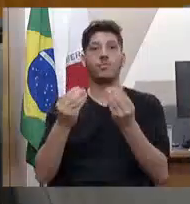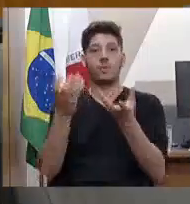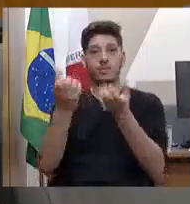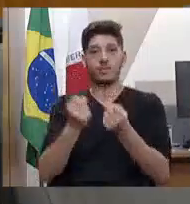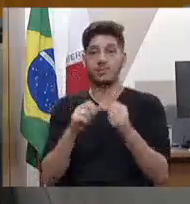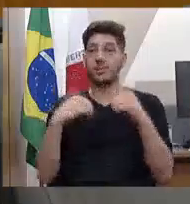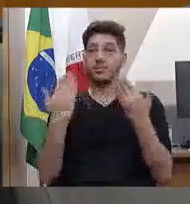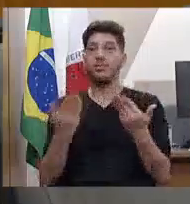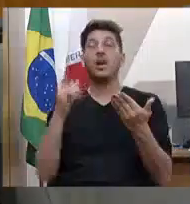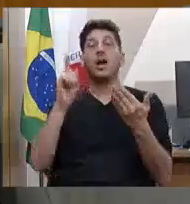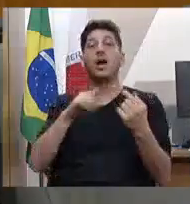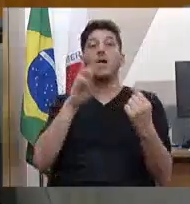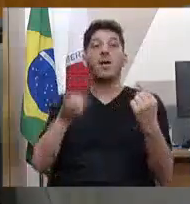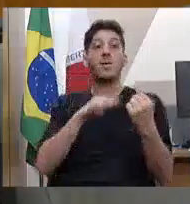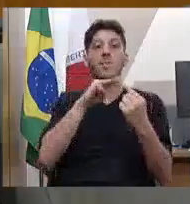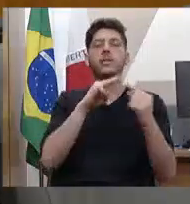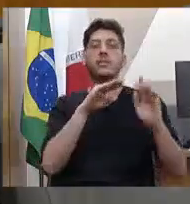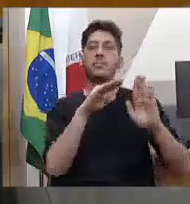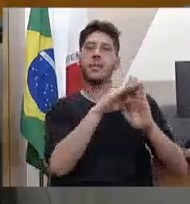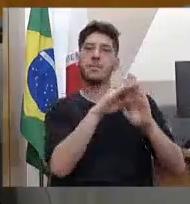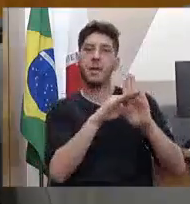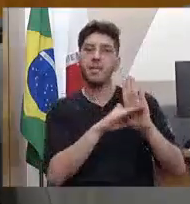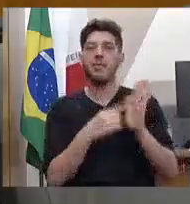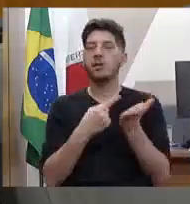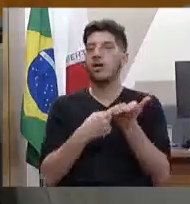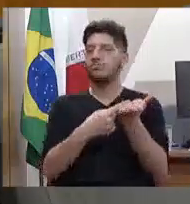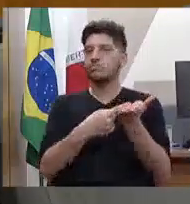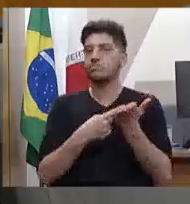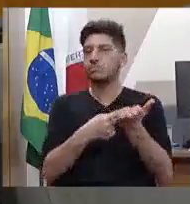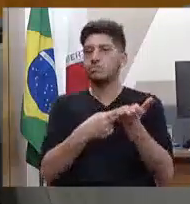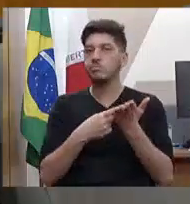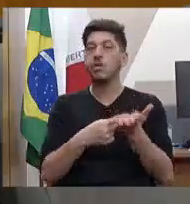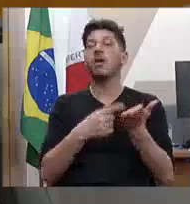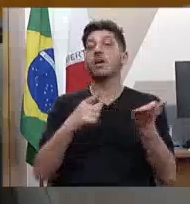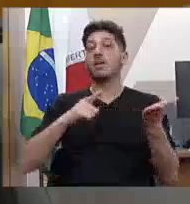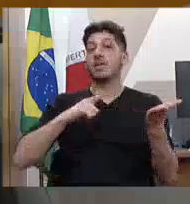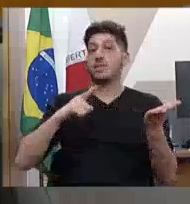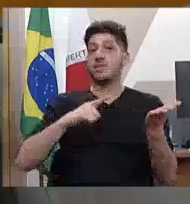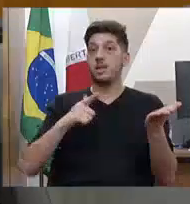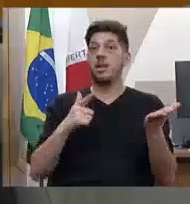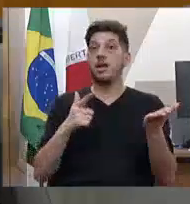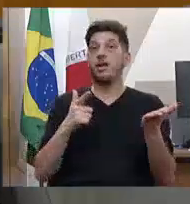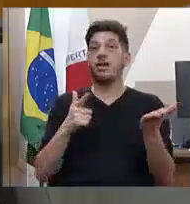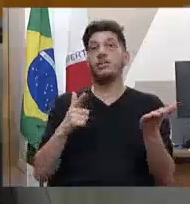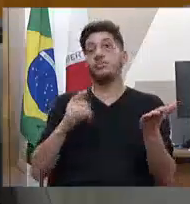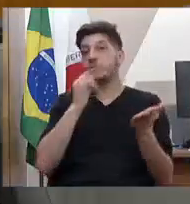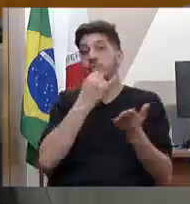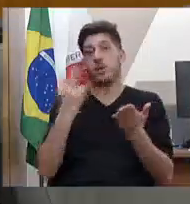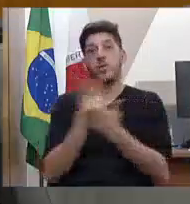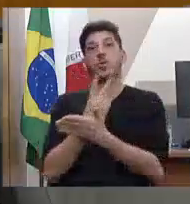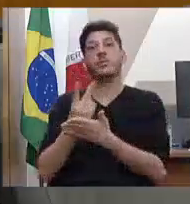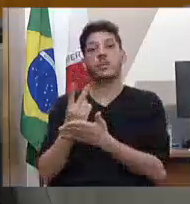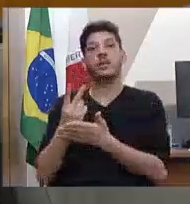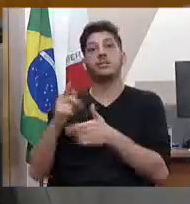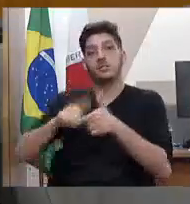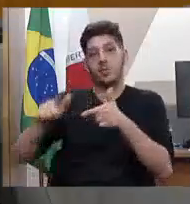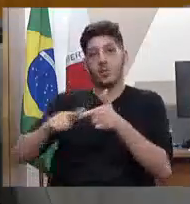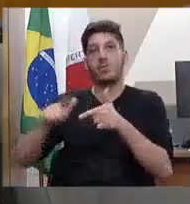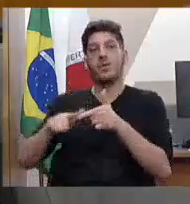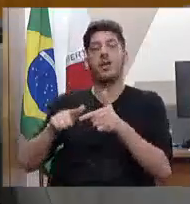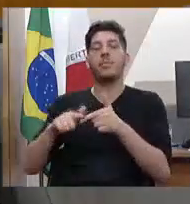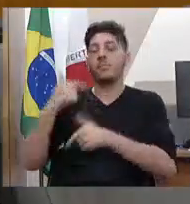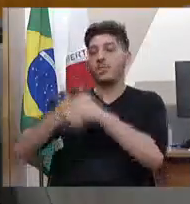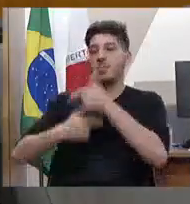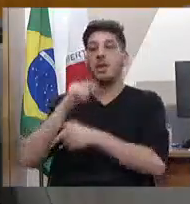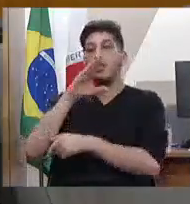são essas as metas hoje estabelecidas que estão que estão vitimando os trabalhadores mais jovens da